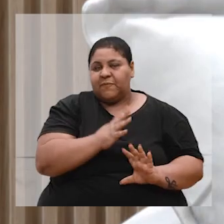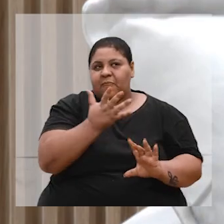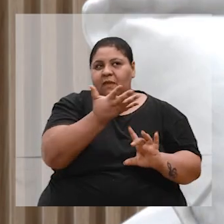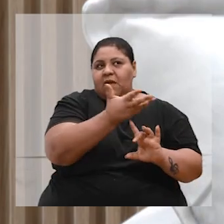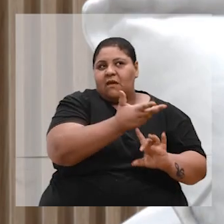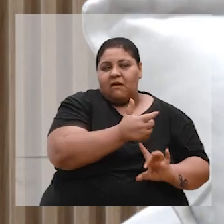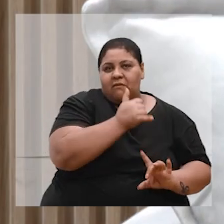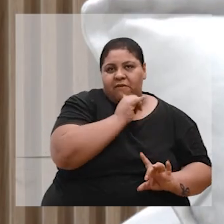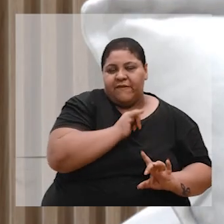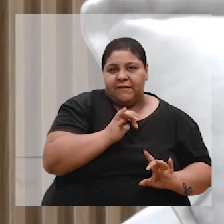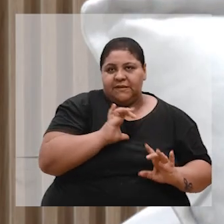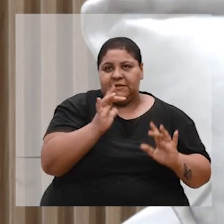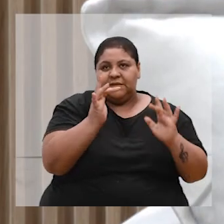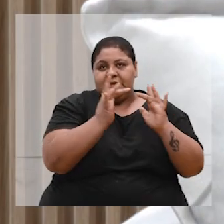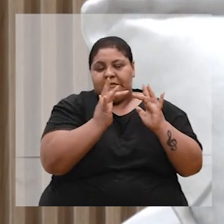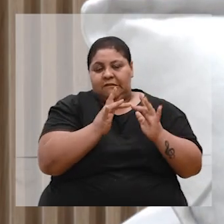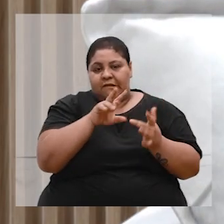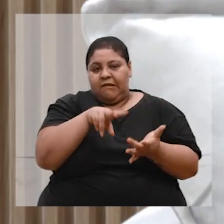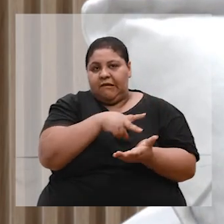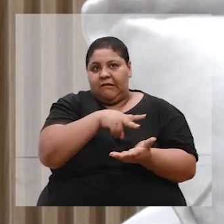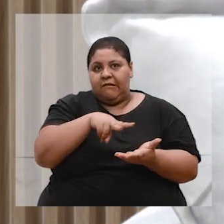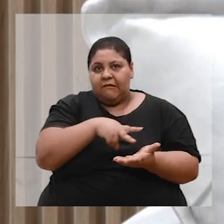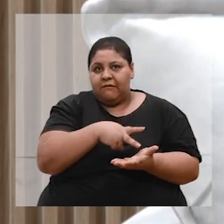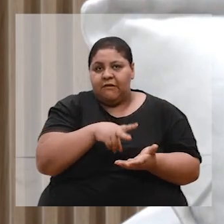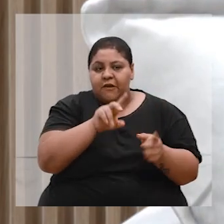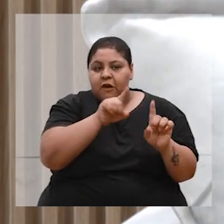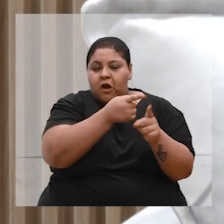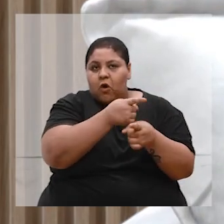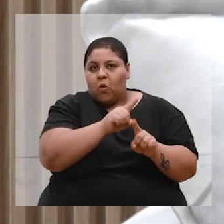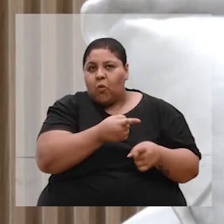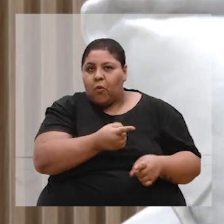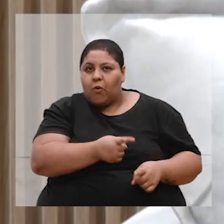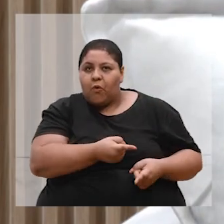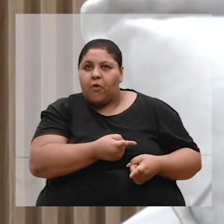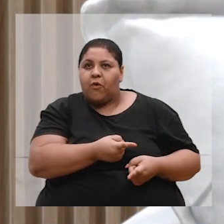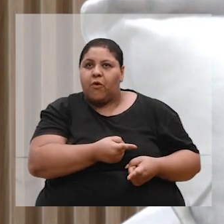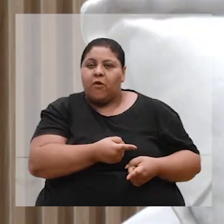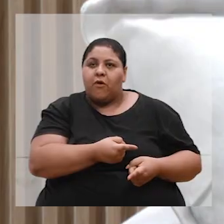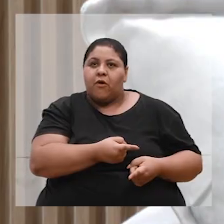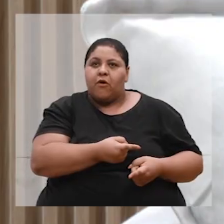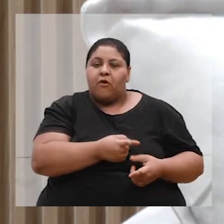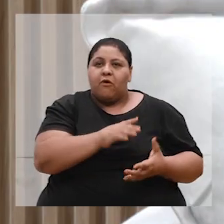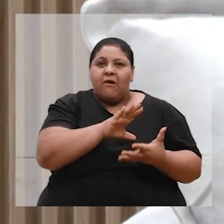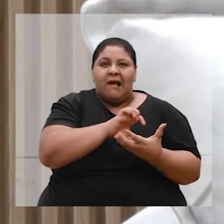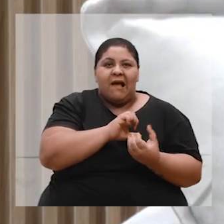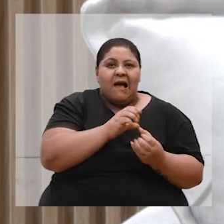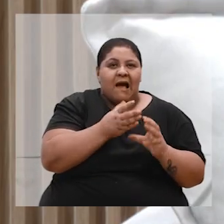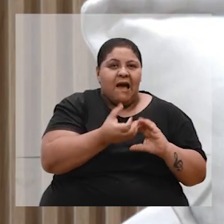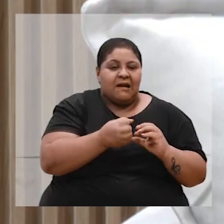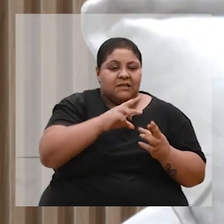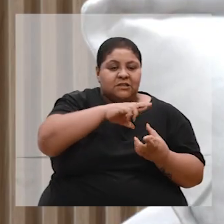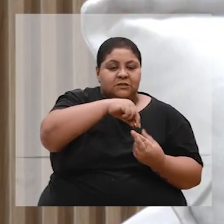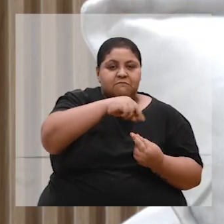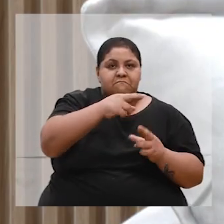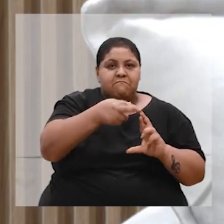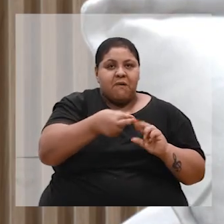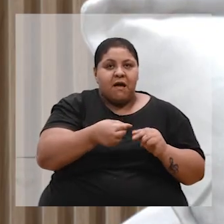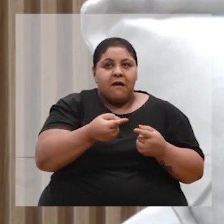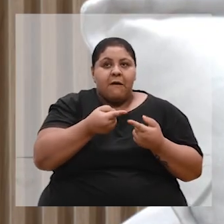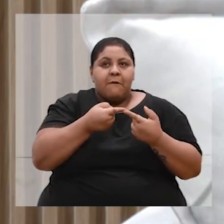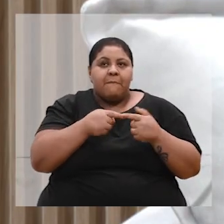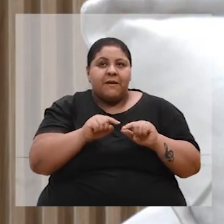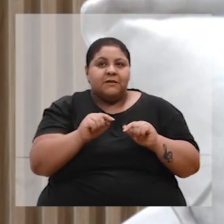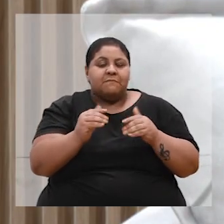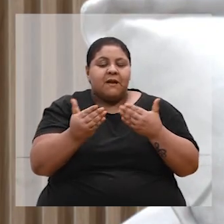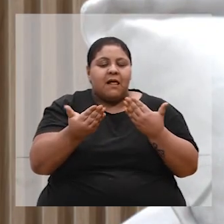em artes, por exemplo, ele vai ter contato com dança, com música, com artes plásticas,